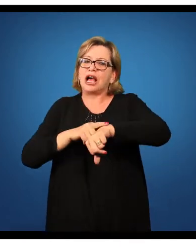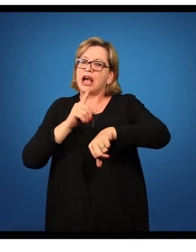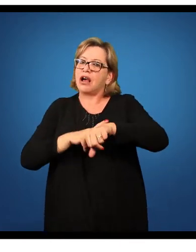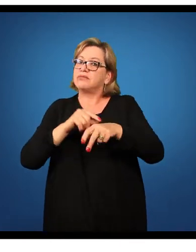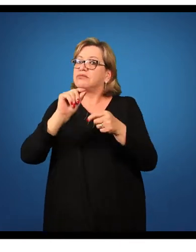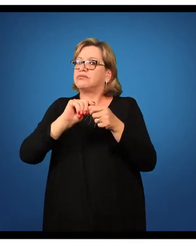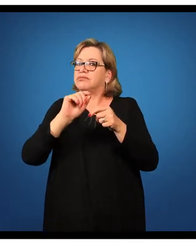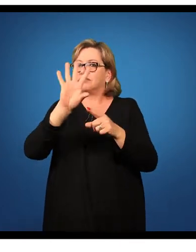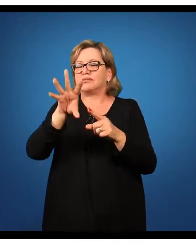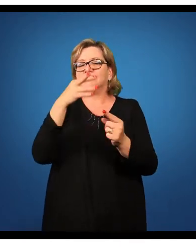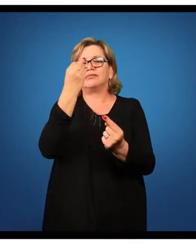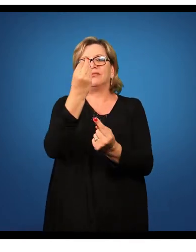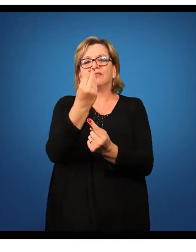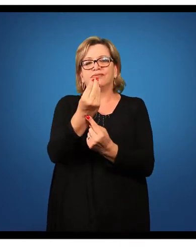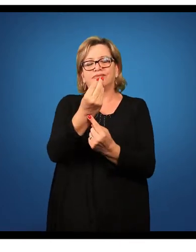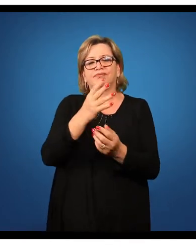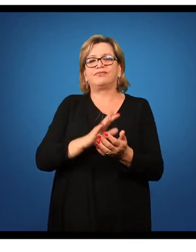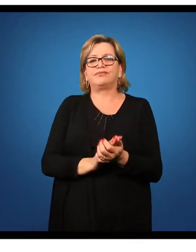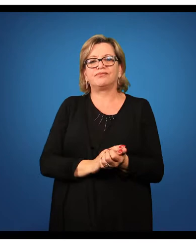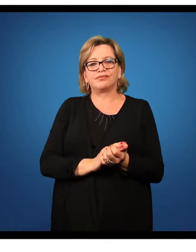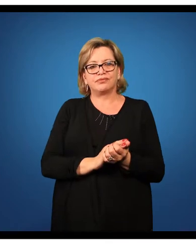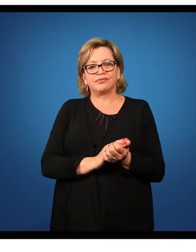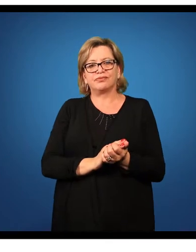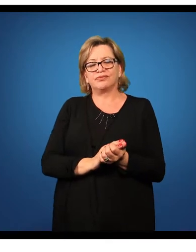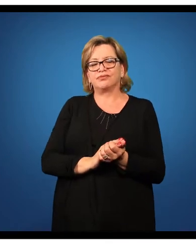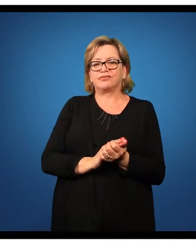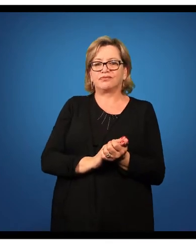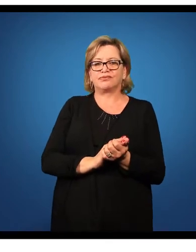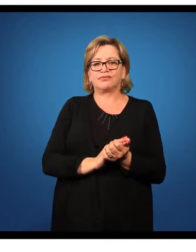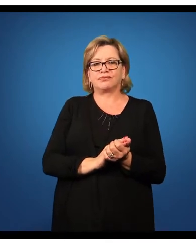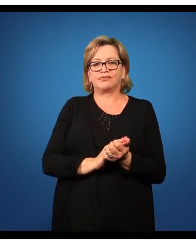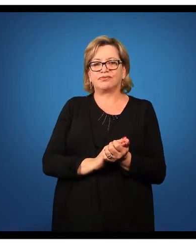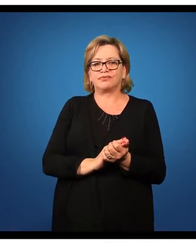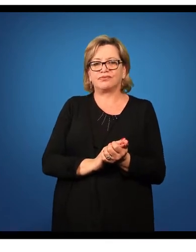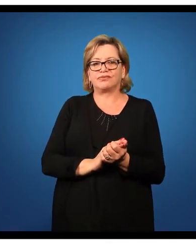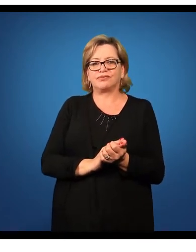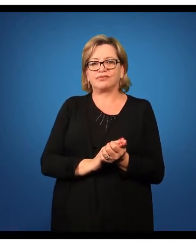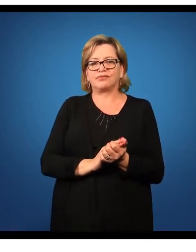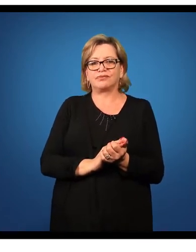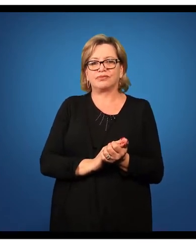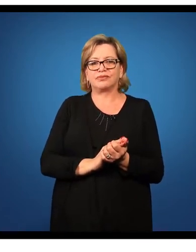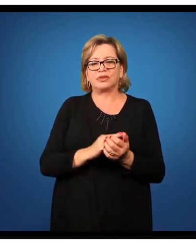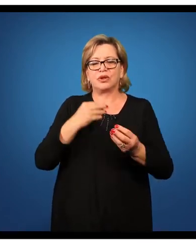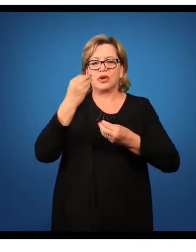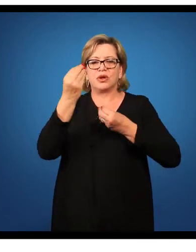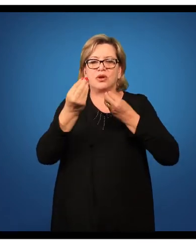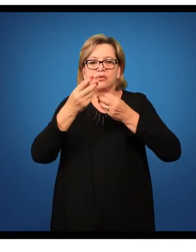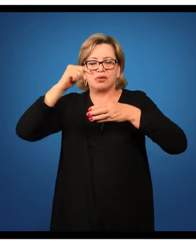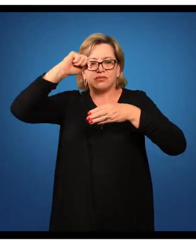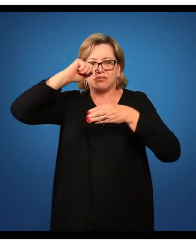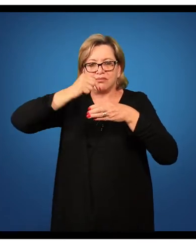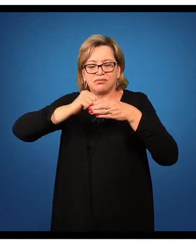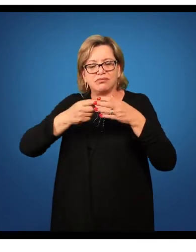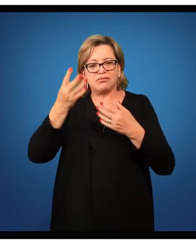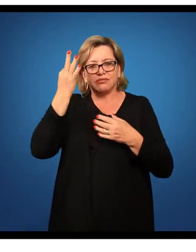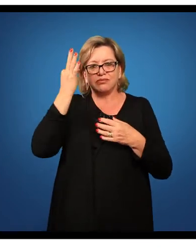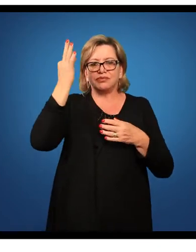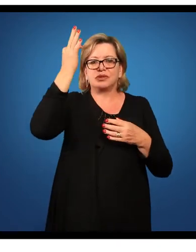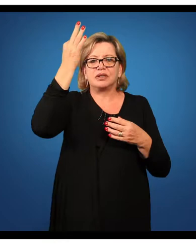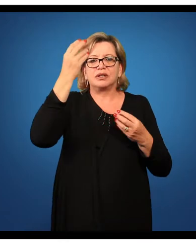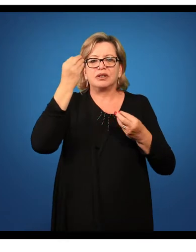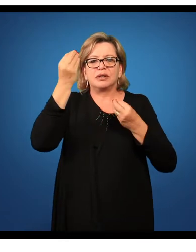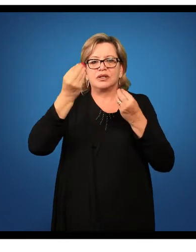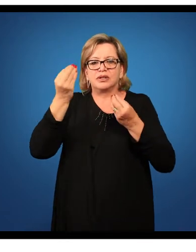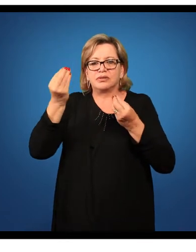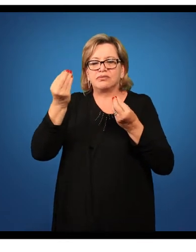produção em arte é então como aprofundamento teórico é